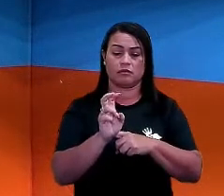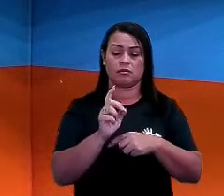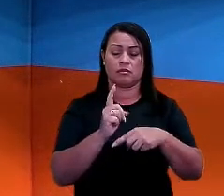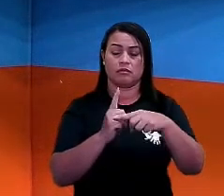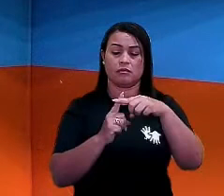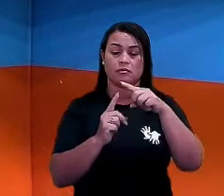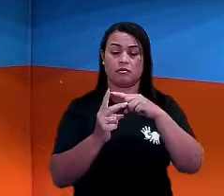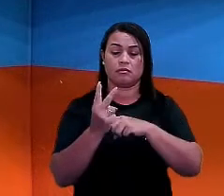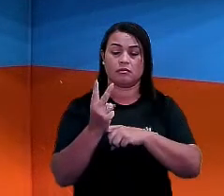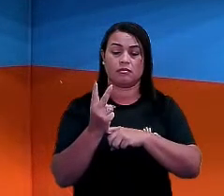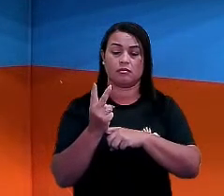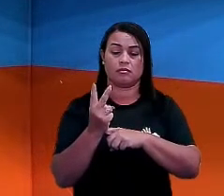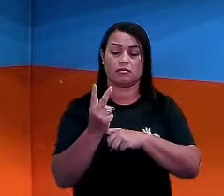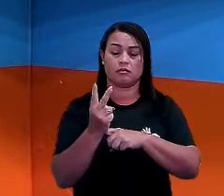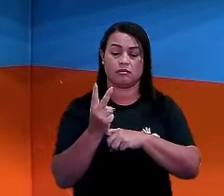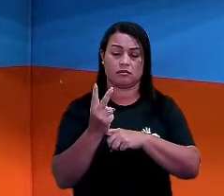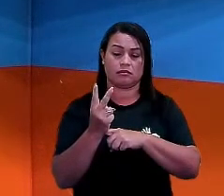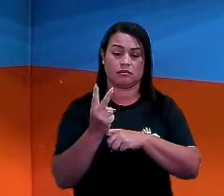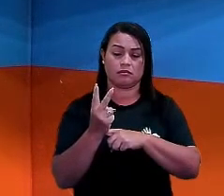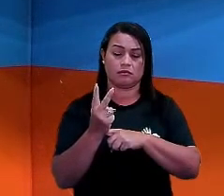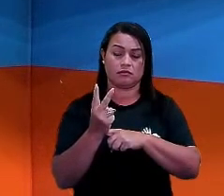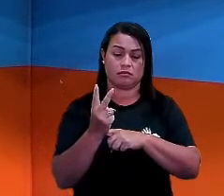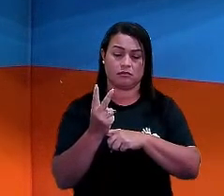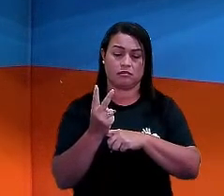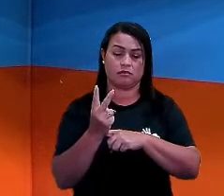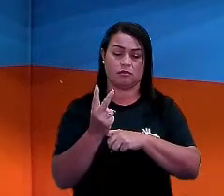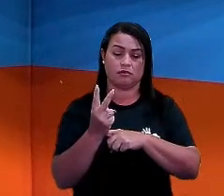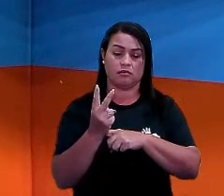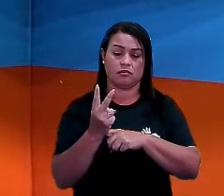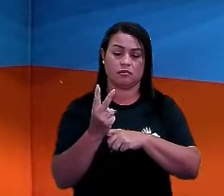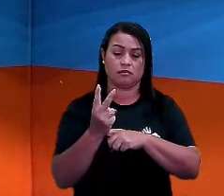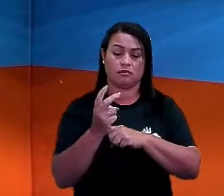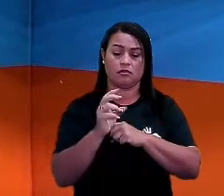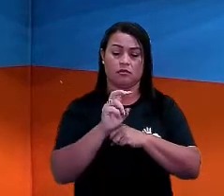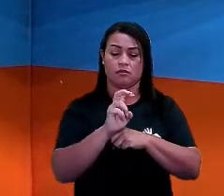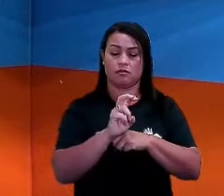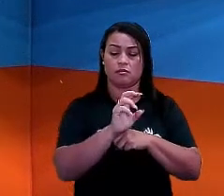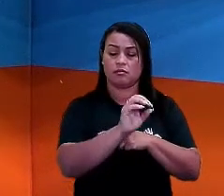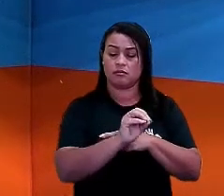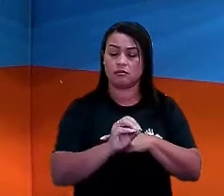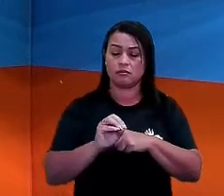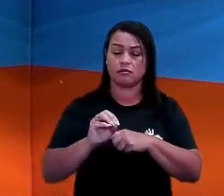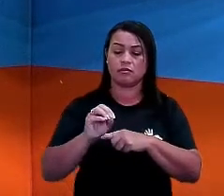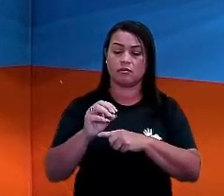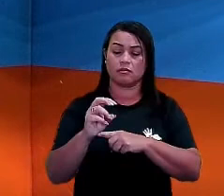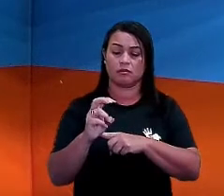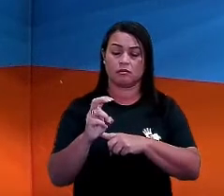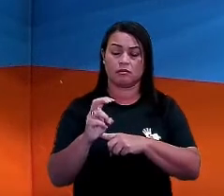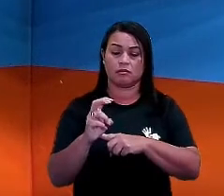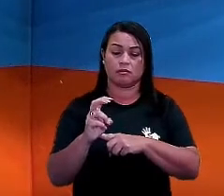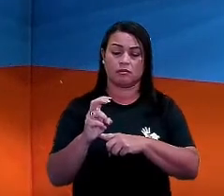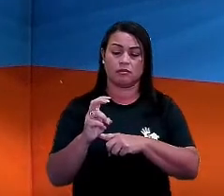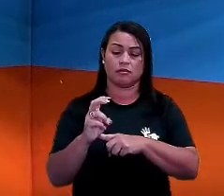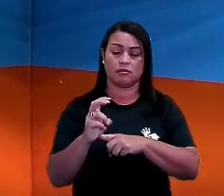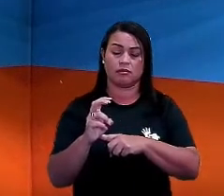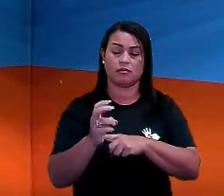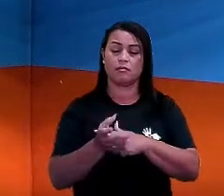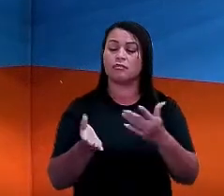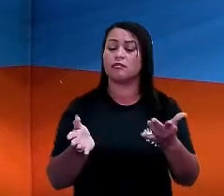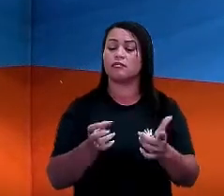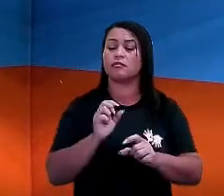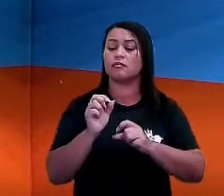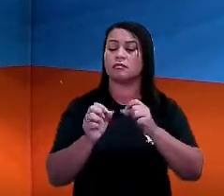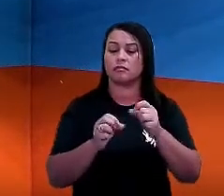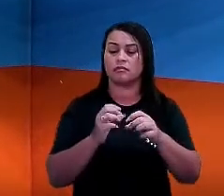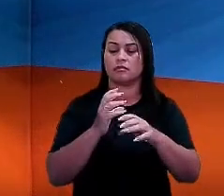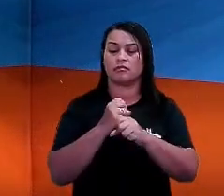15 mais 2, ó, o mais 2 aqui, tá? E aqui eu vou e boto 5. Aí agora